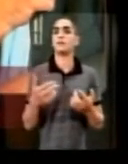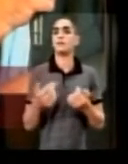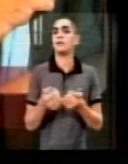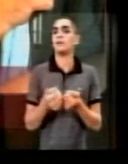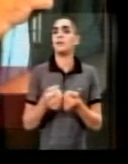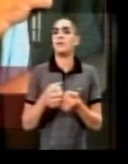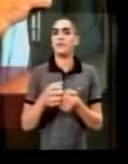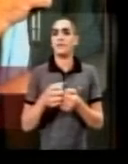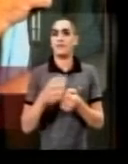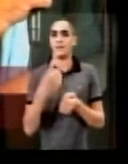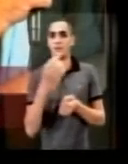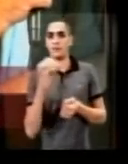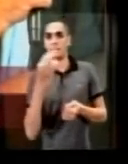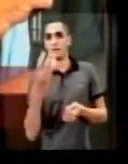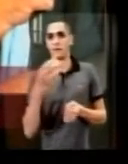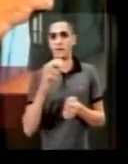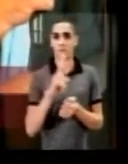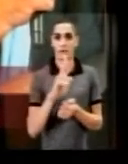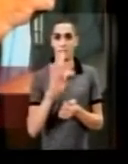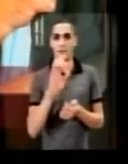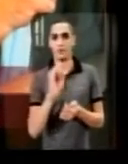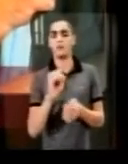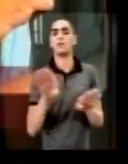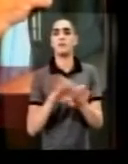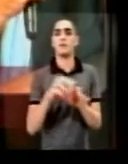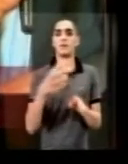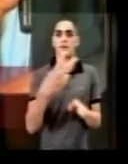em UTIs e 201 em enfermarias.